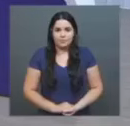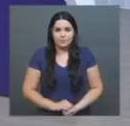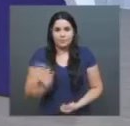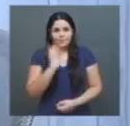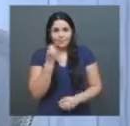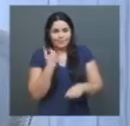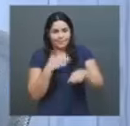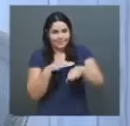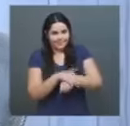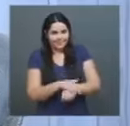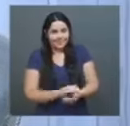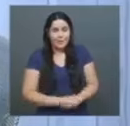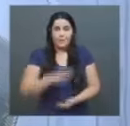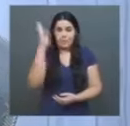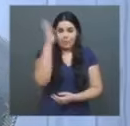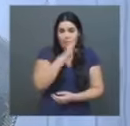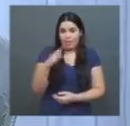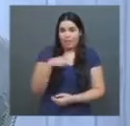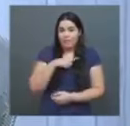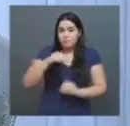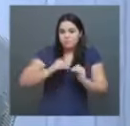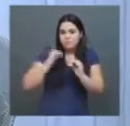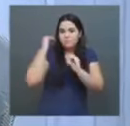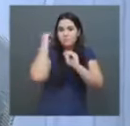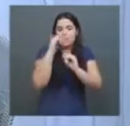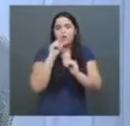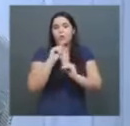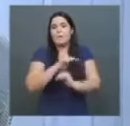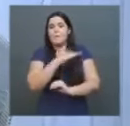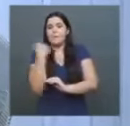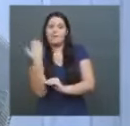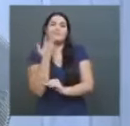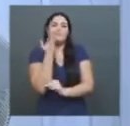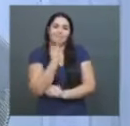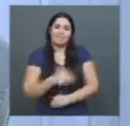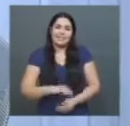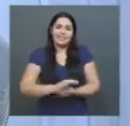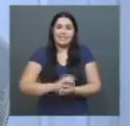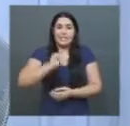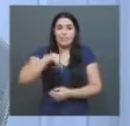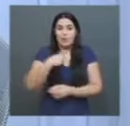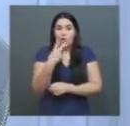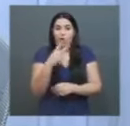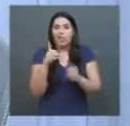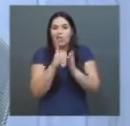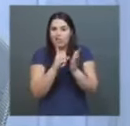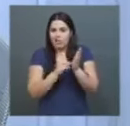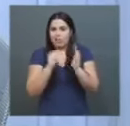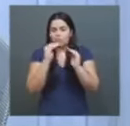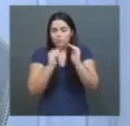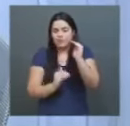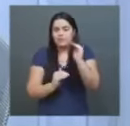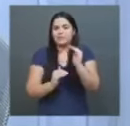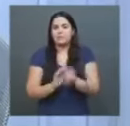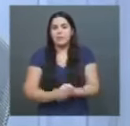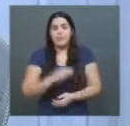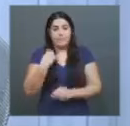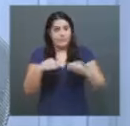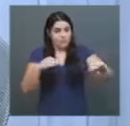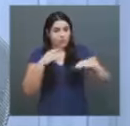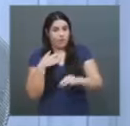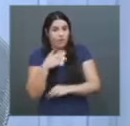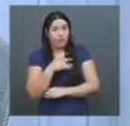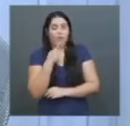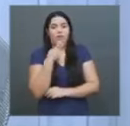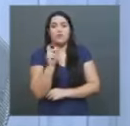Olá, boa noite. Brasil apresenta aumento na taxa de mortalidade infantil depois de duas décadas em queda. Segundo o Ministério da Saúde,